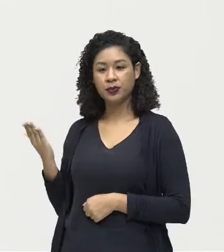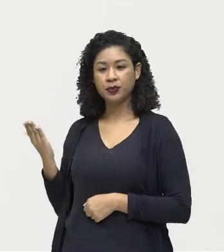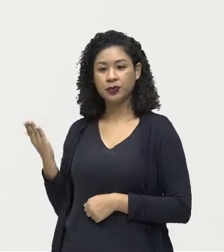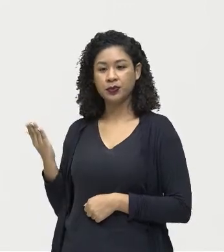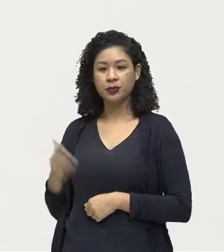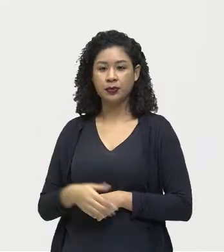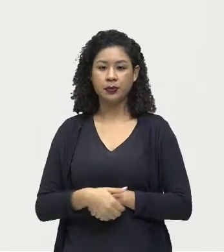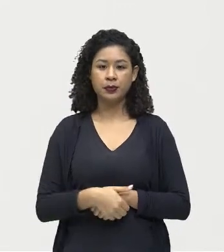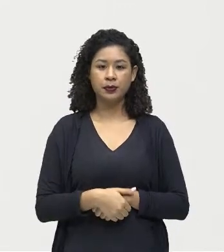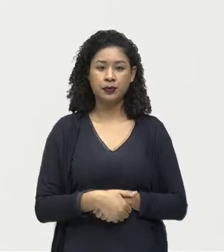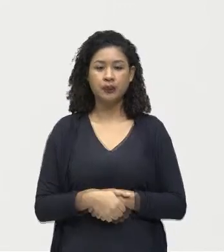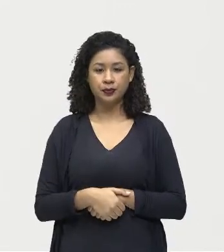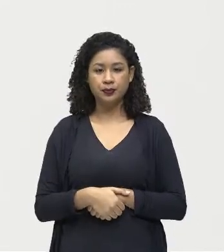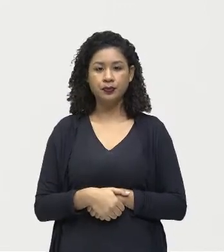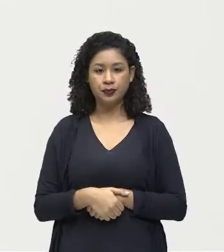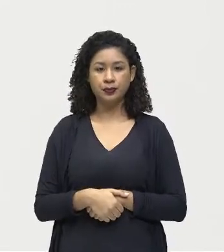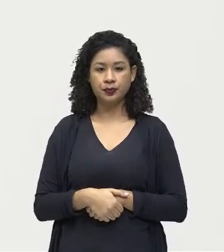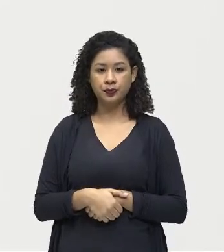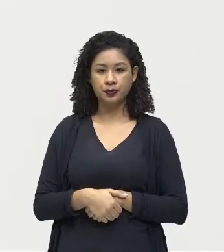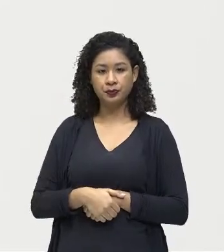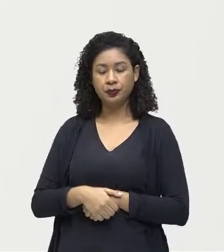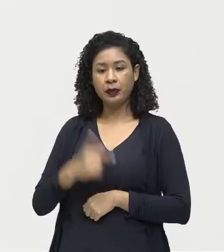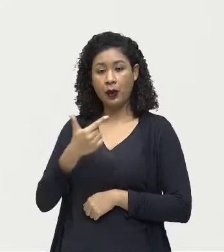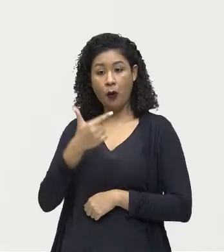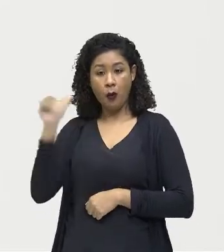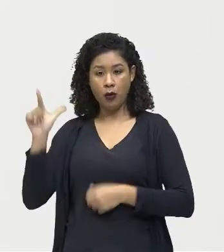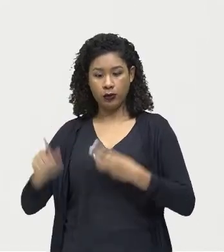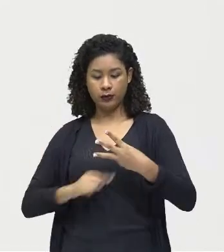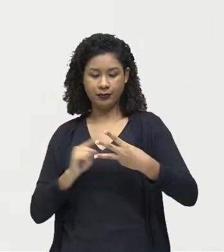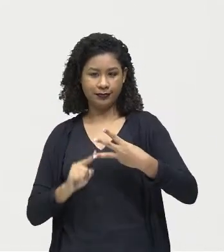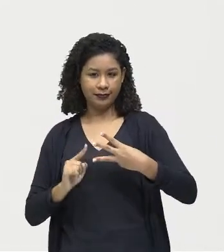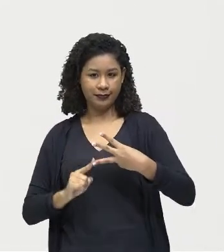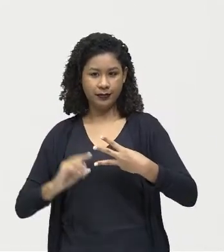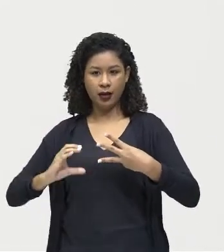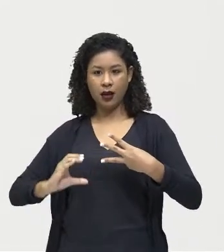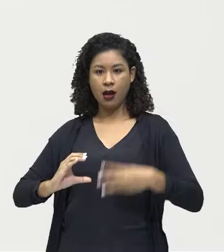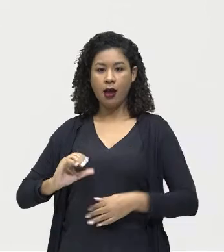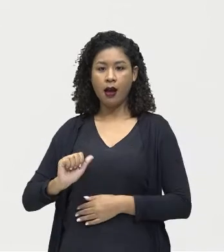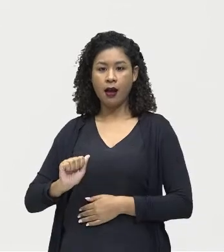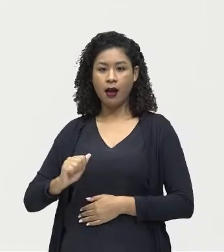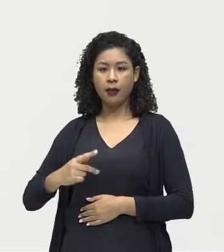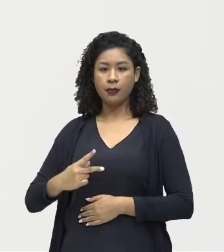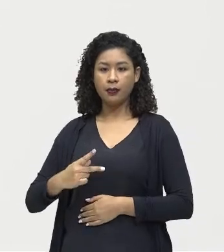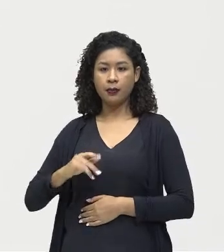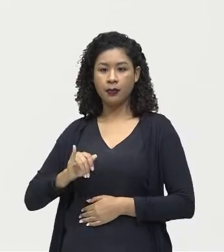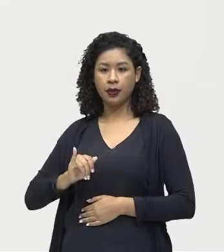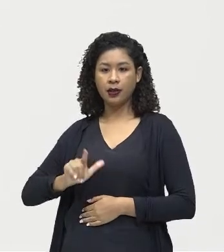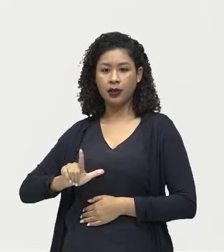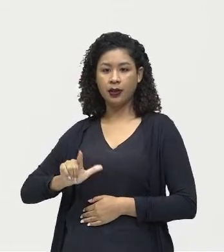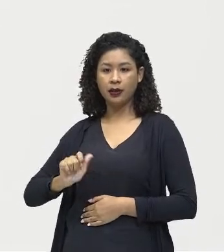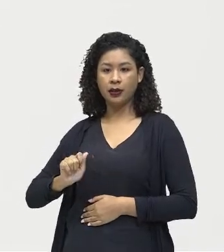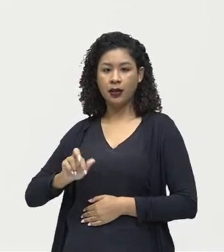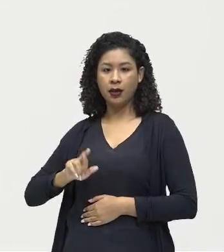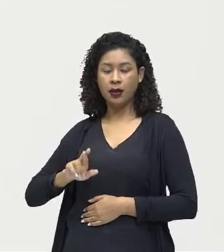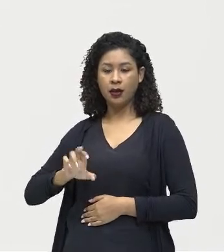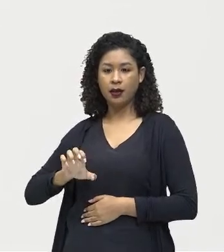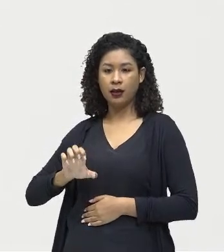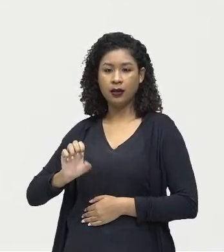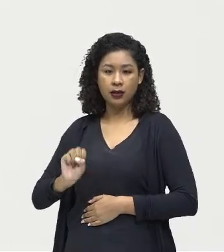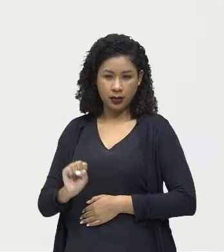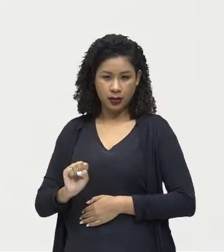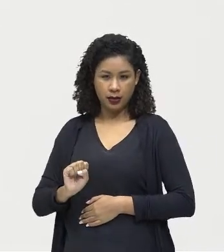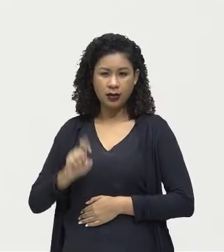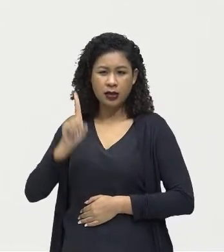A gente representa aqui, ó, os capilares. Os capilares são vasos sanguíneos que